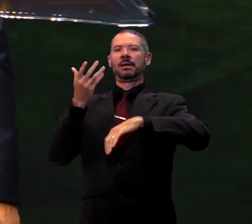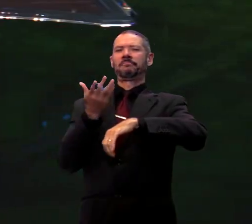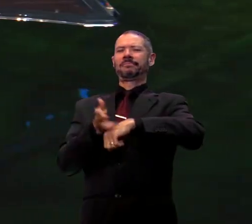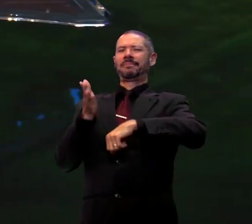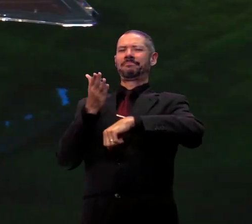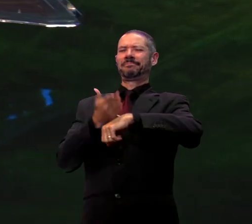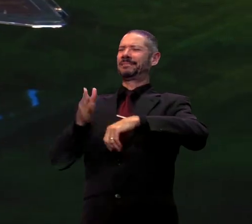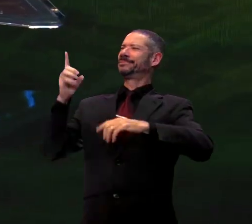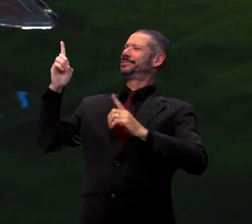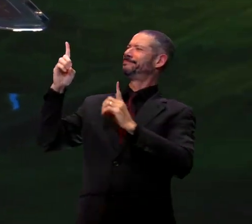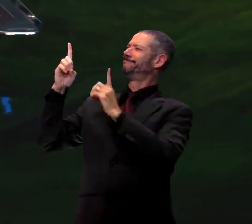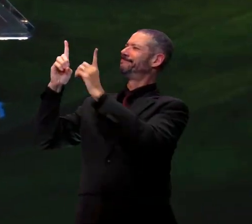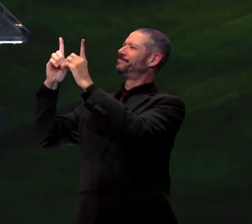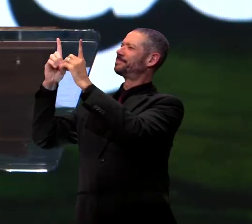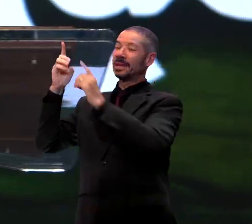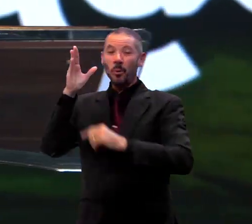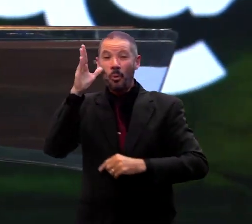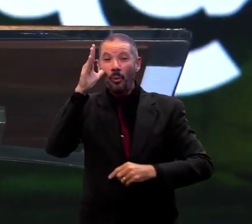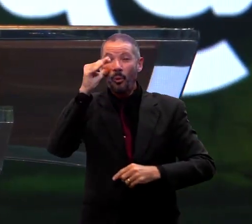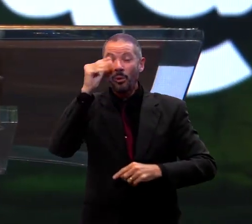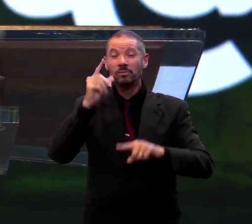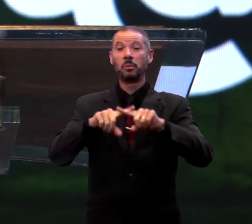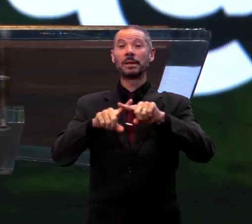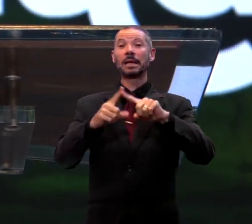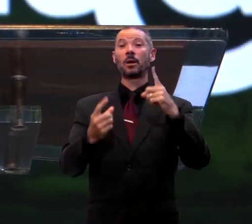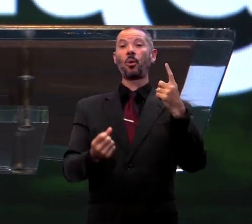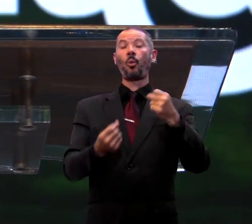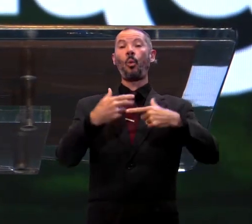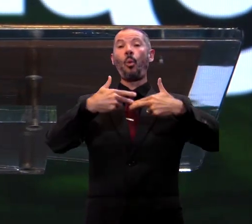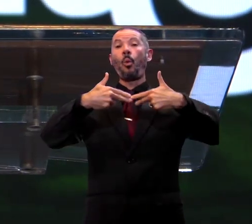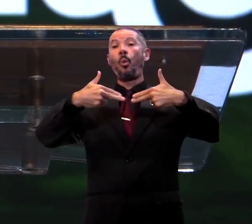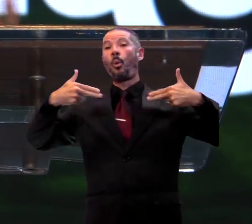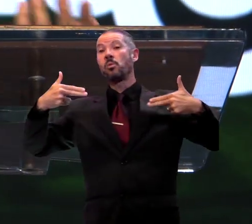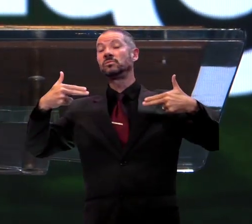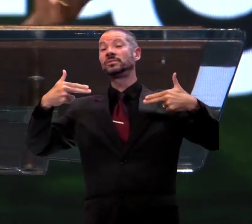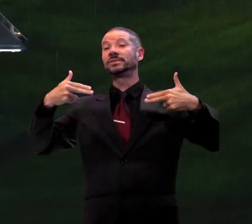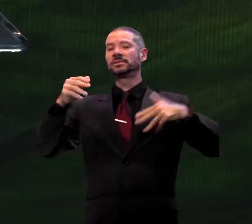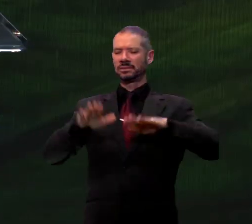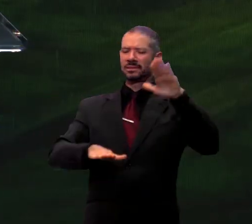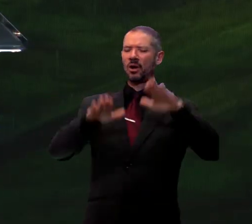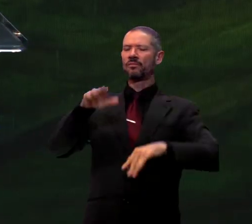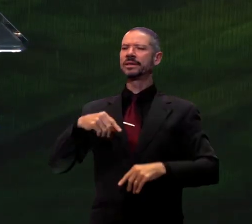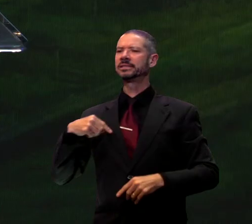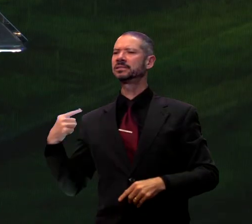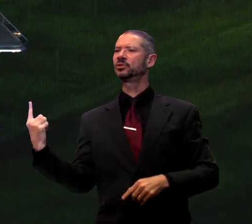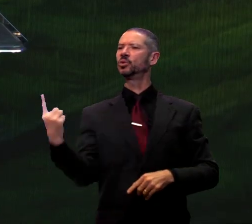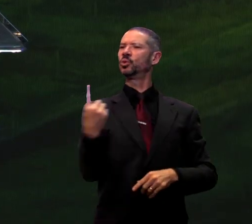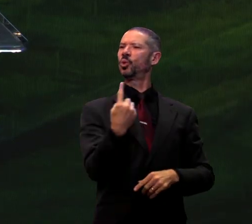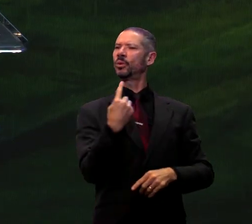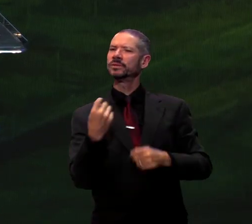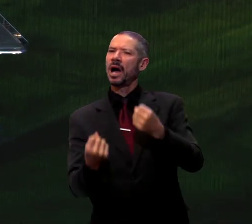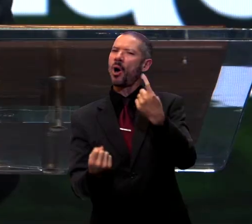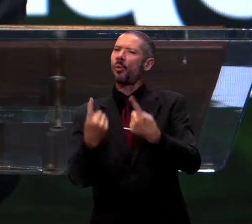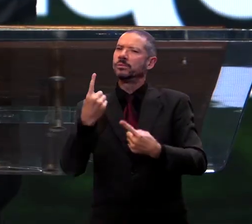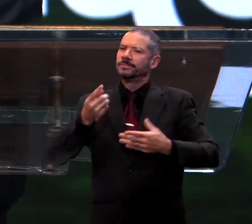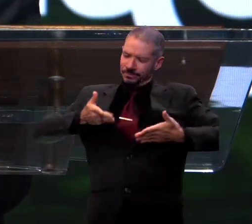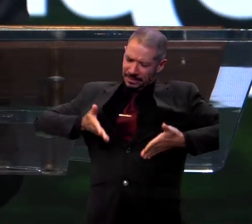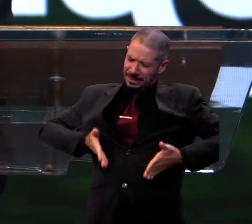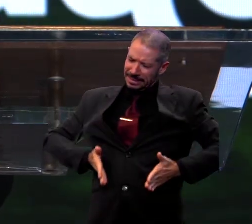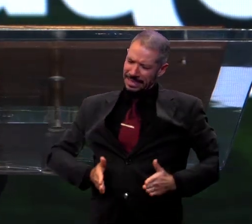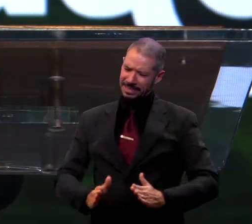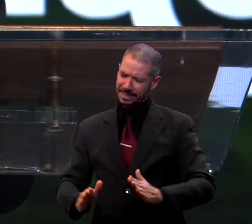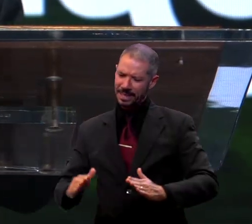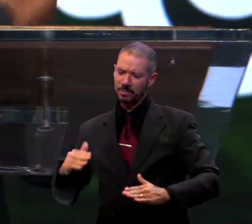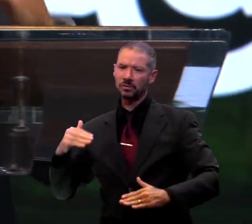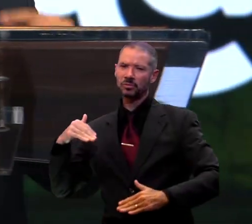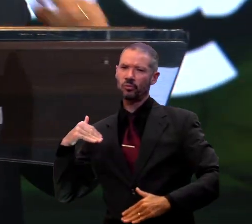Deus. Mas é curioso, porque algumas das coisas que talvez alguns de nós nascemos ouvindo e